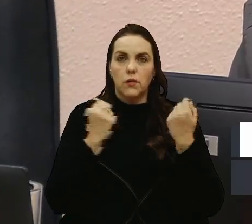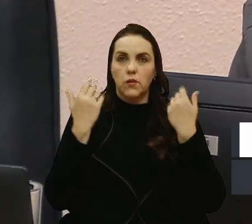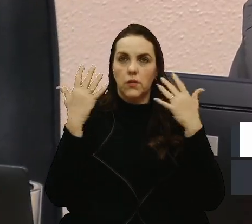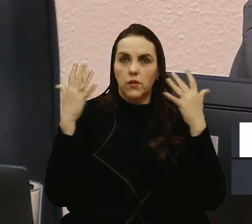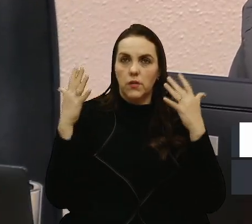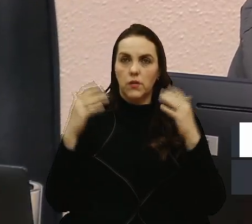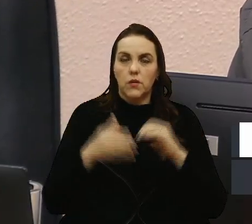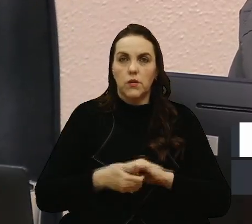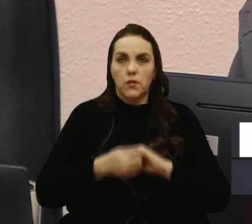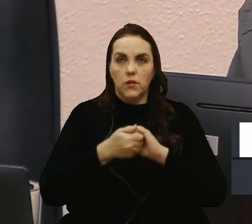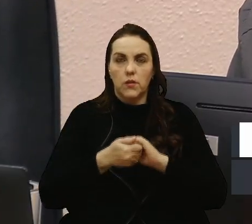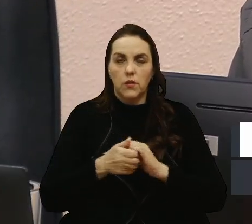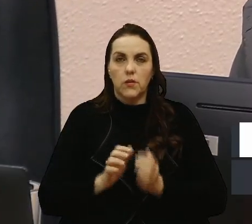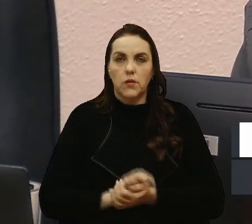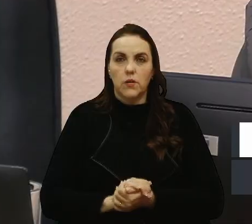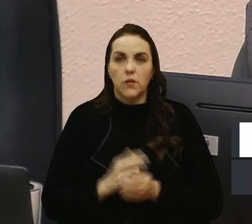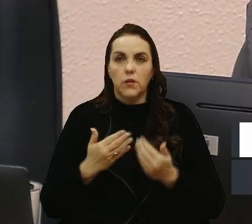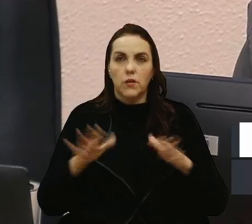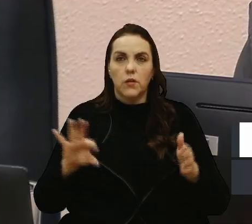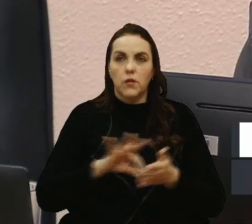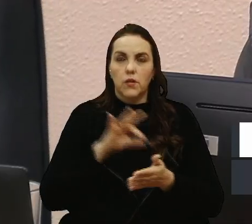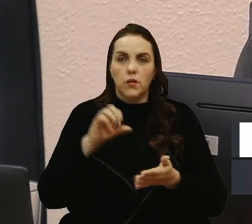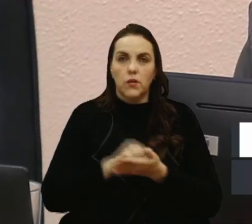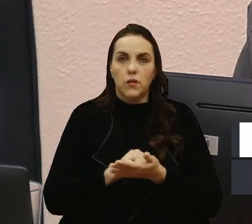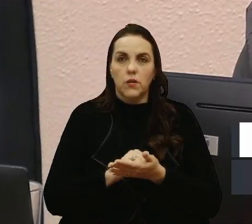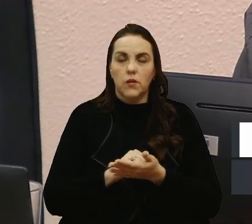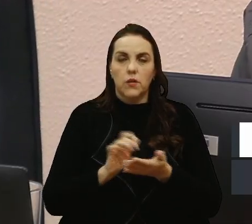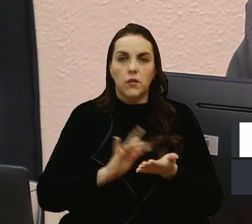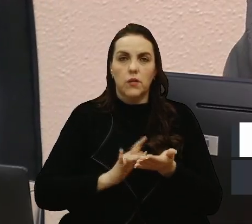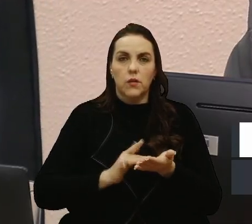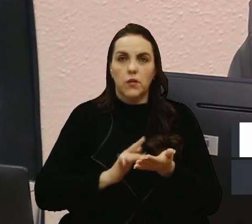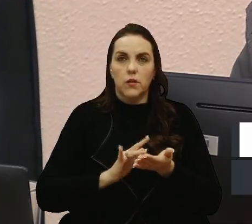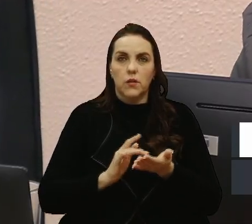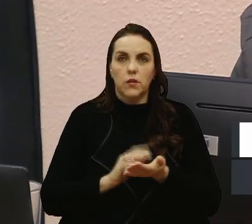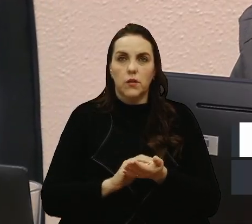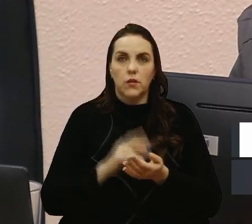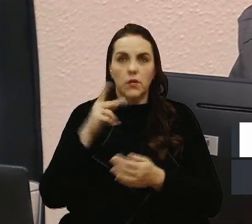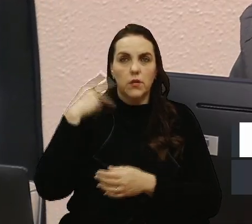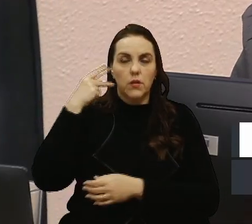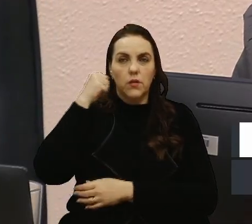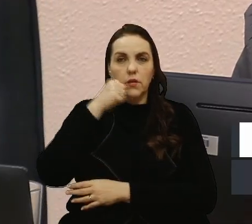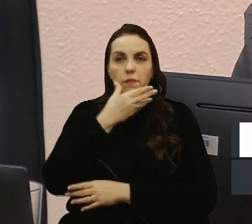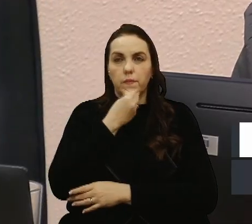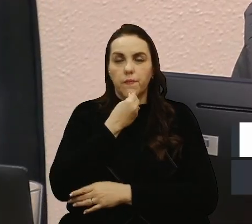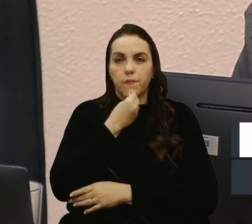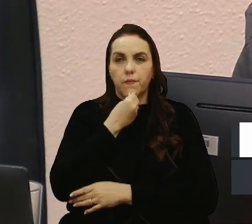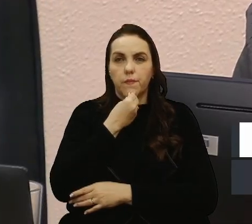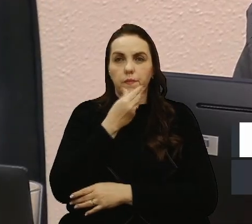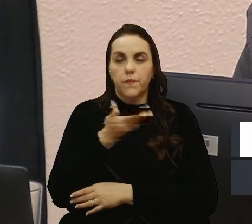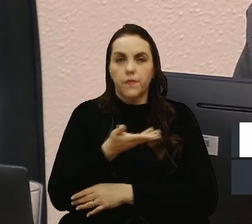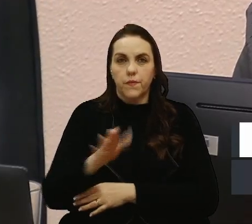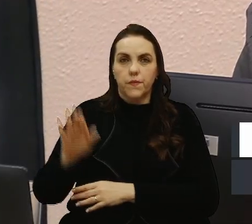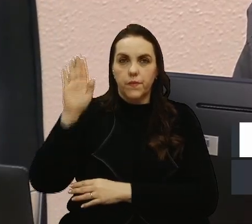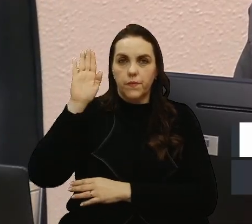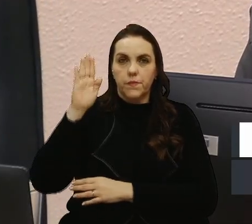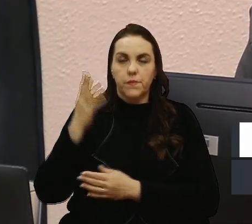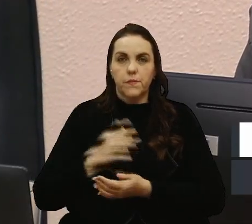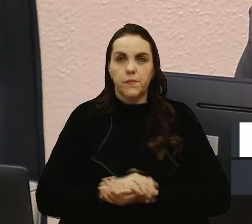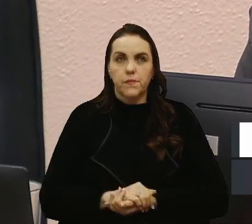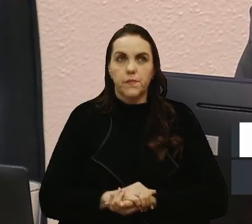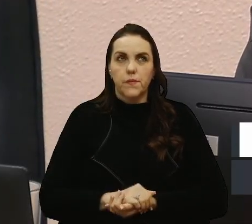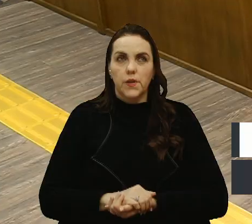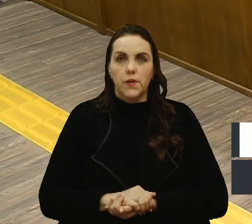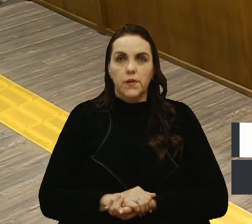de congratulações. Estão abertas as inscrições por meio do dispositivo eletrônico para as vereadoras e vereadores que desejarem fazer o uso da palavra.